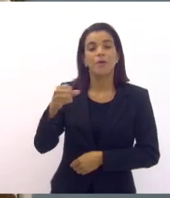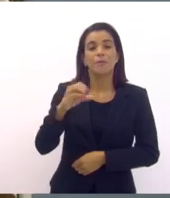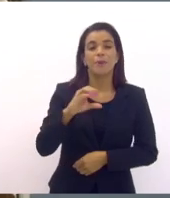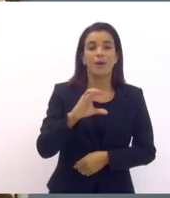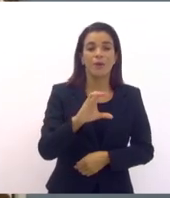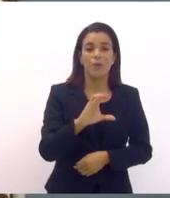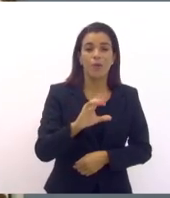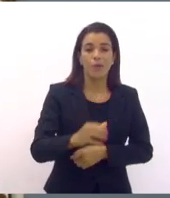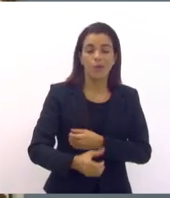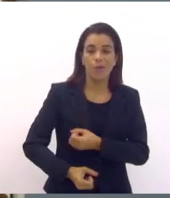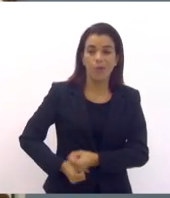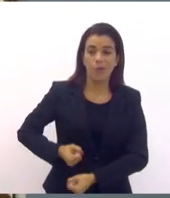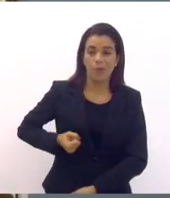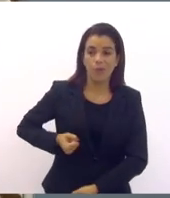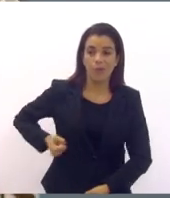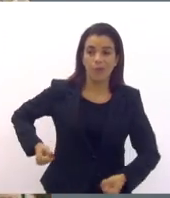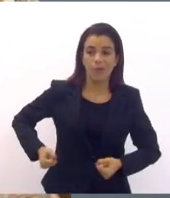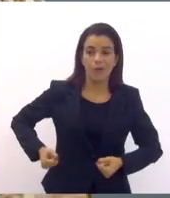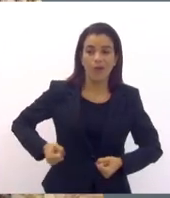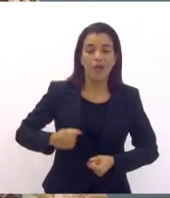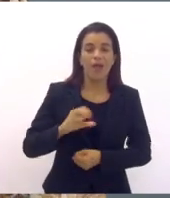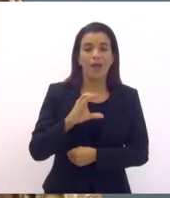pudesse fazer a